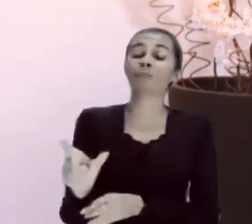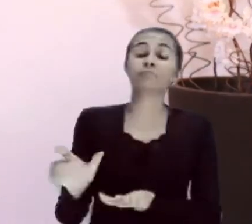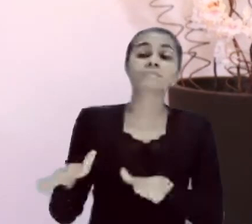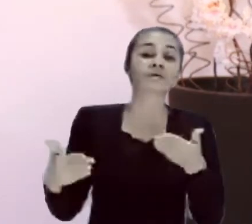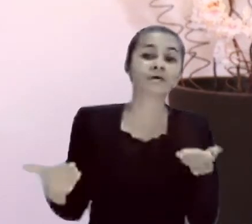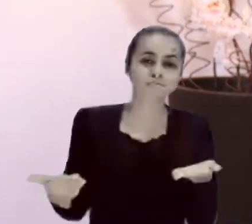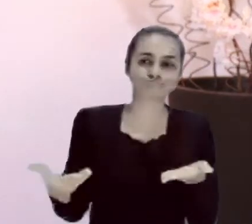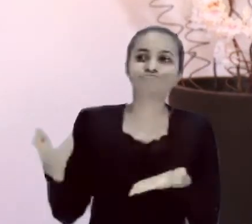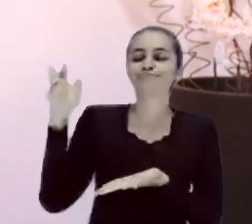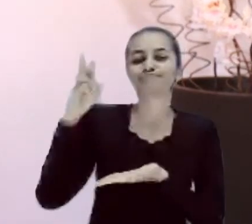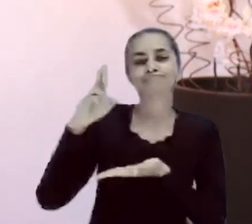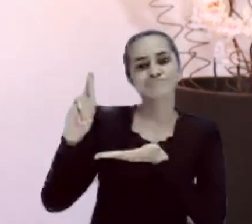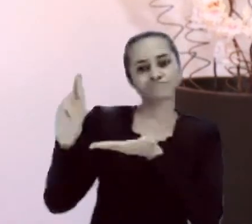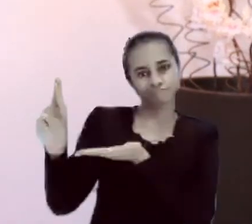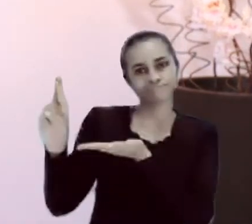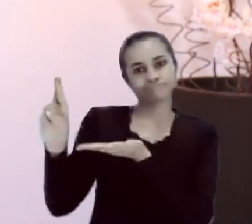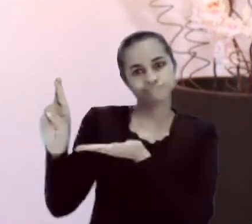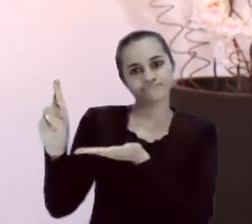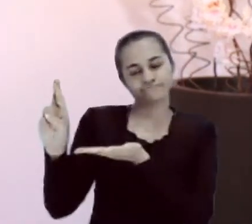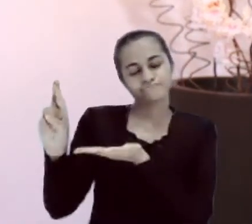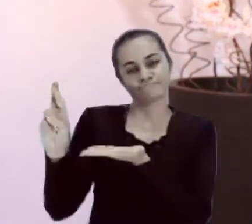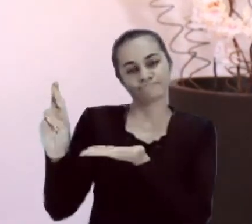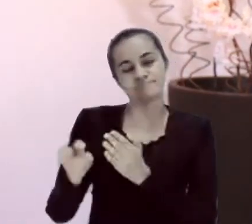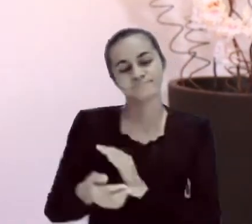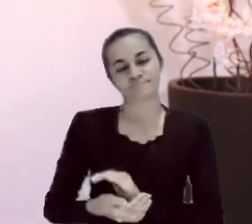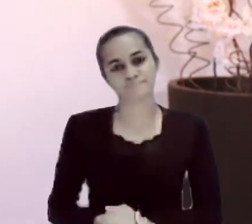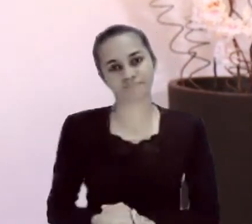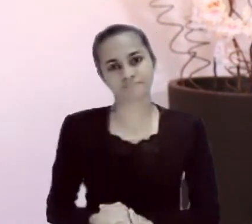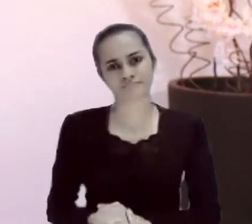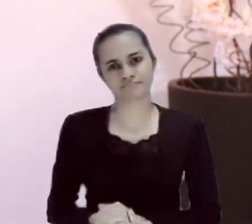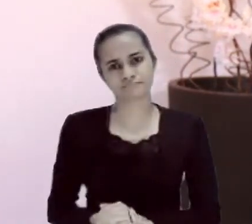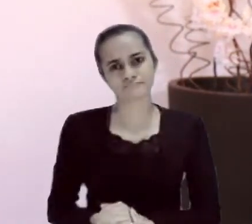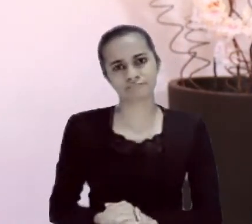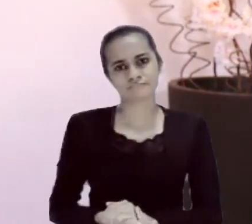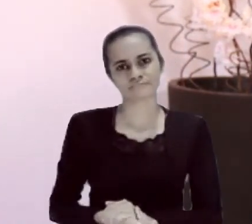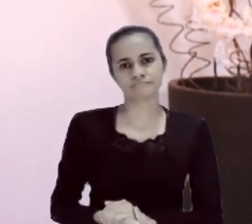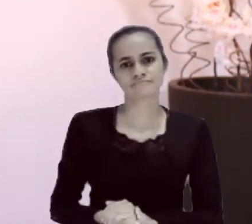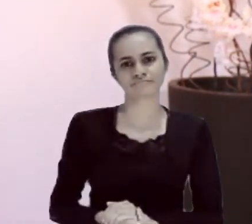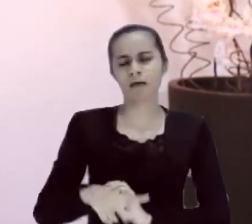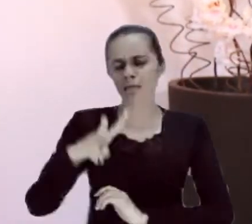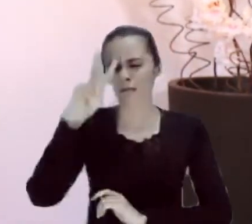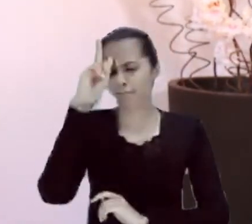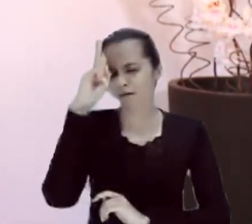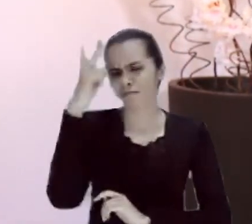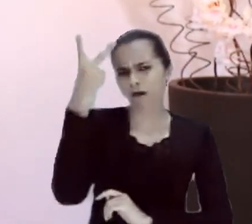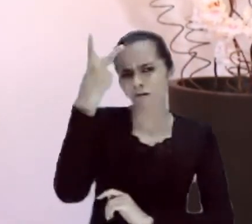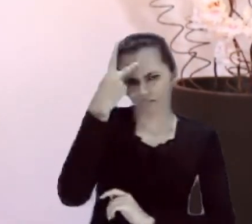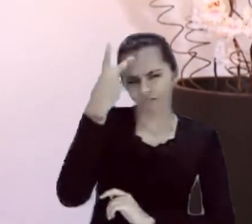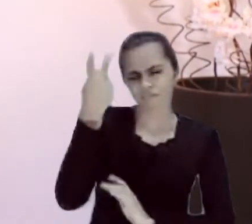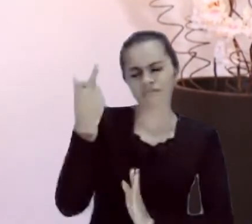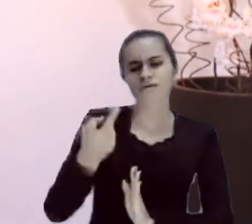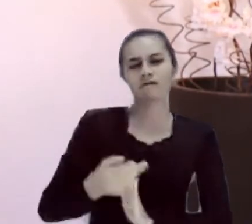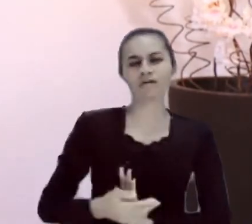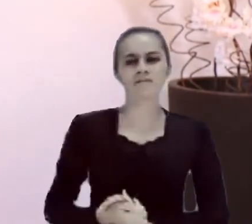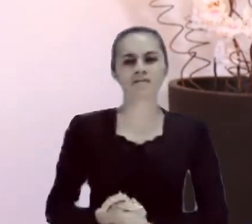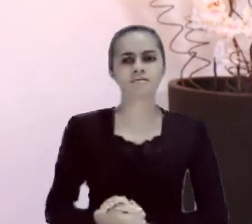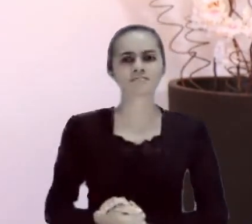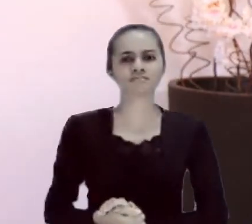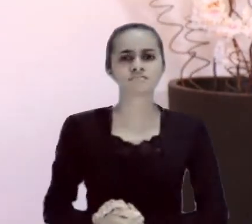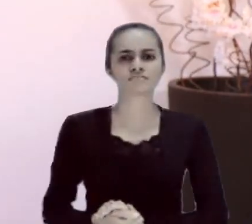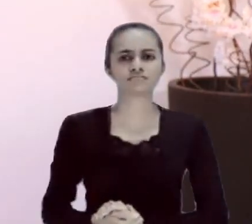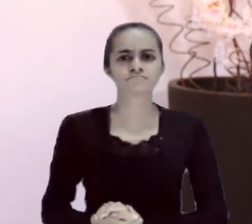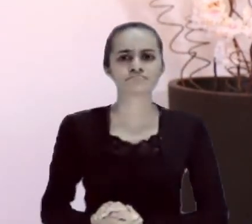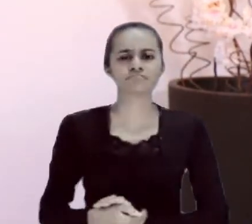Há uma certa confusão, muitas vezes, quando nós falamos de